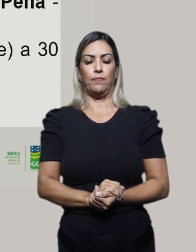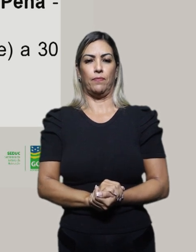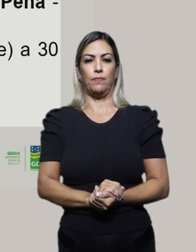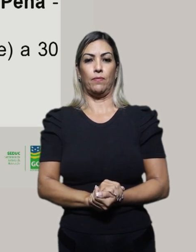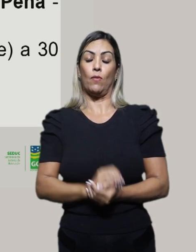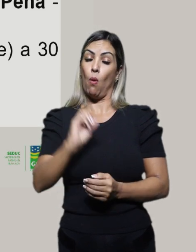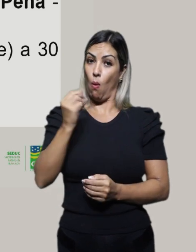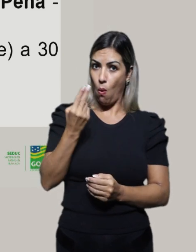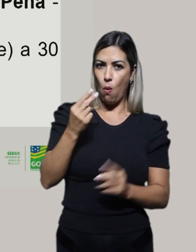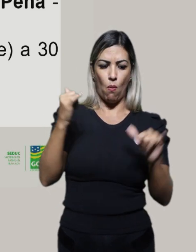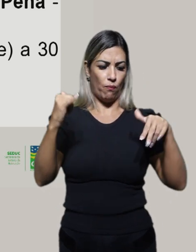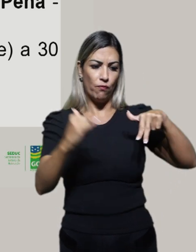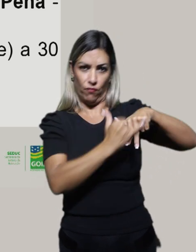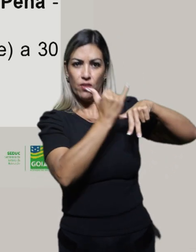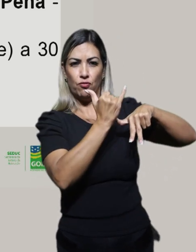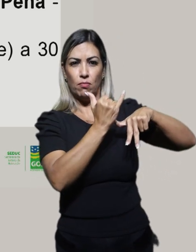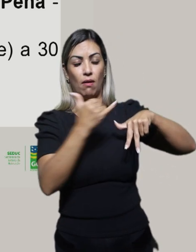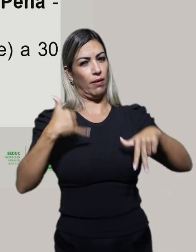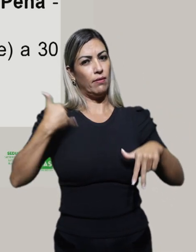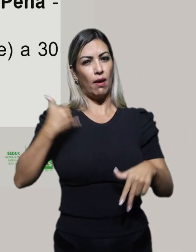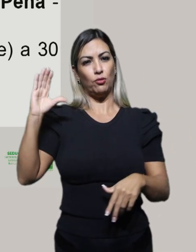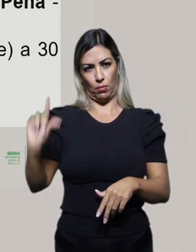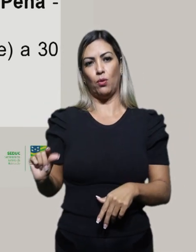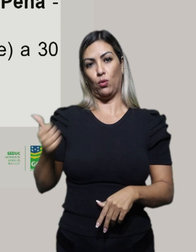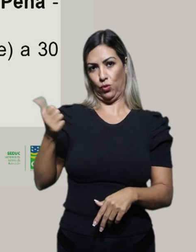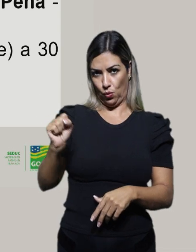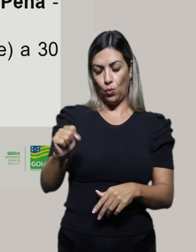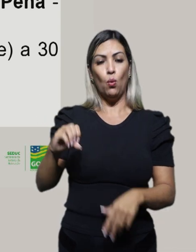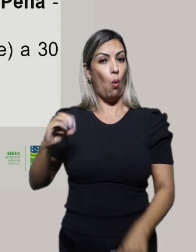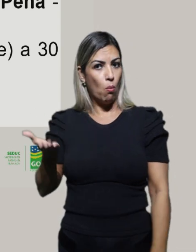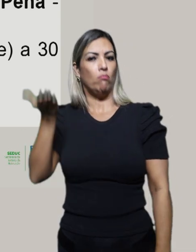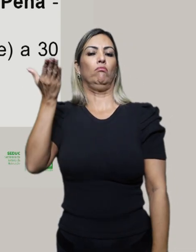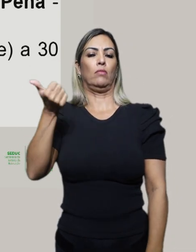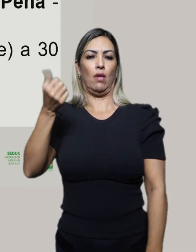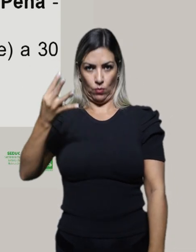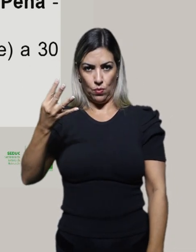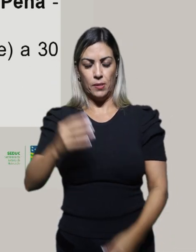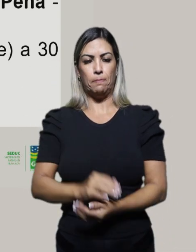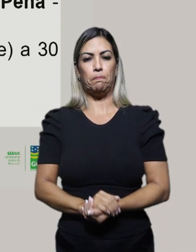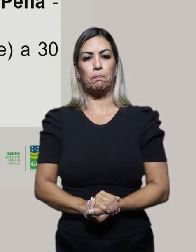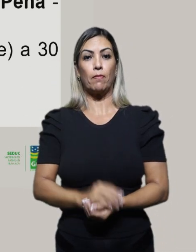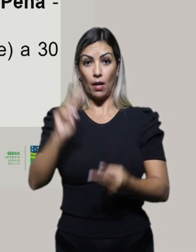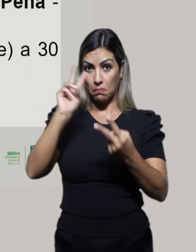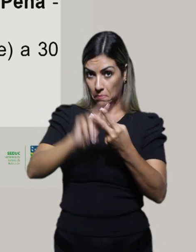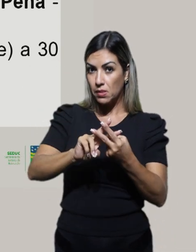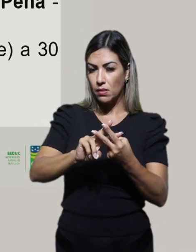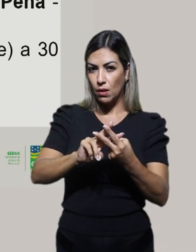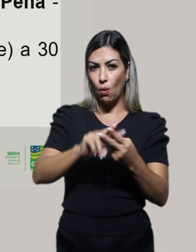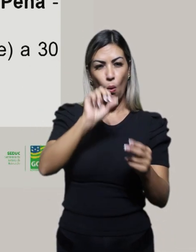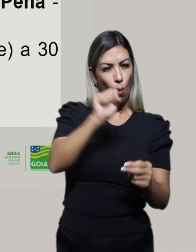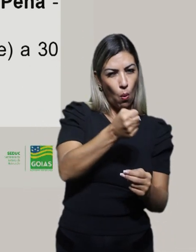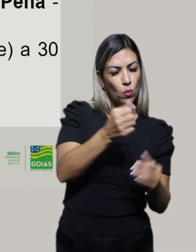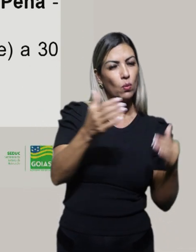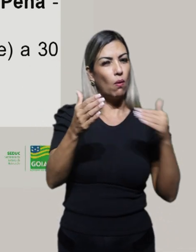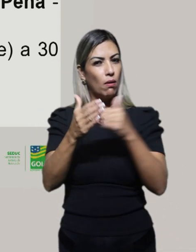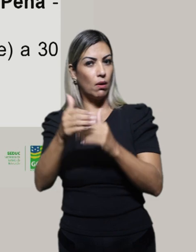ou se a vítima é menor de 18 ou maior de 14, a reclusão é de 8